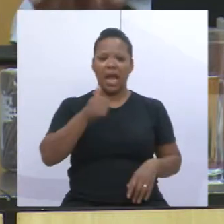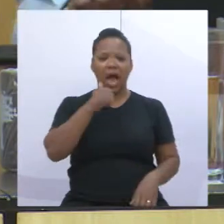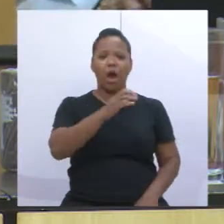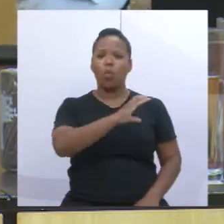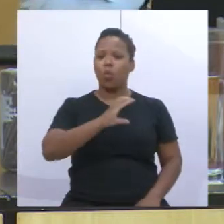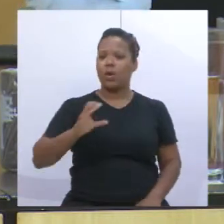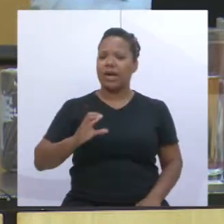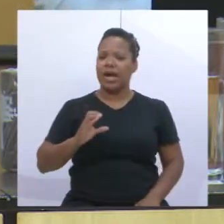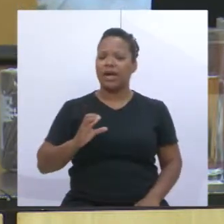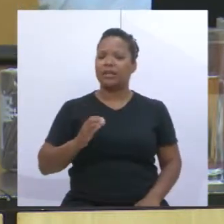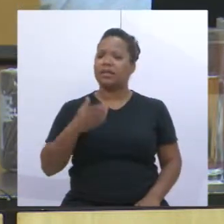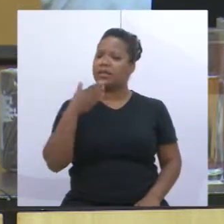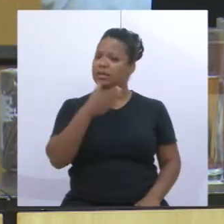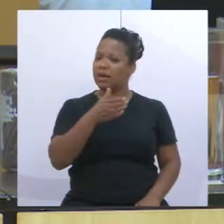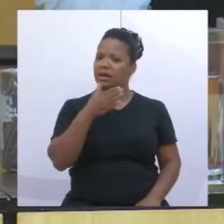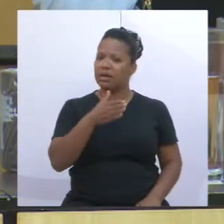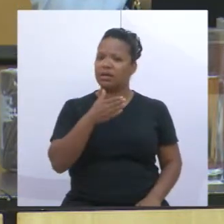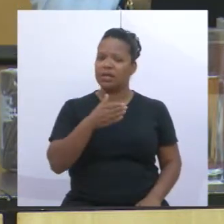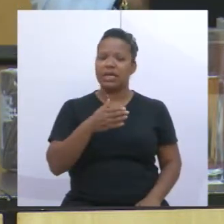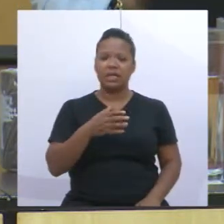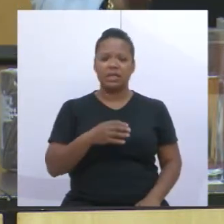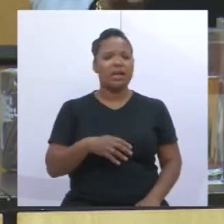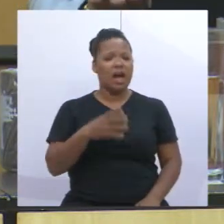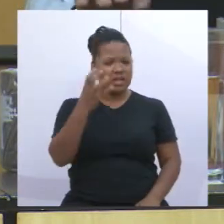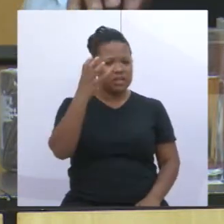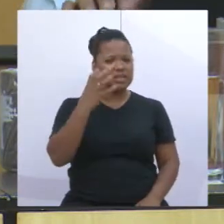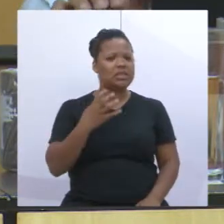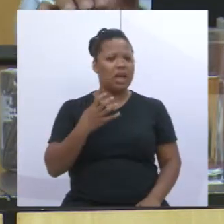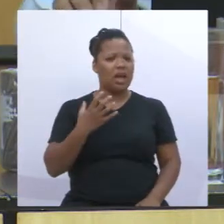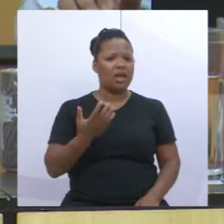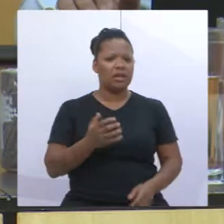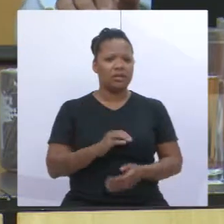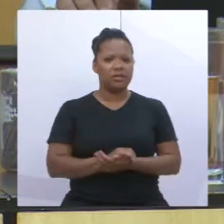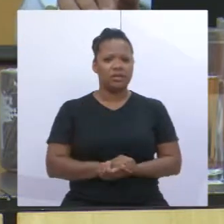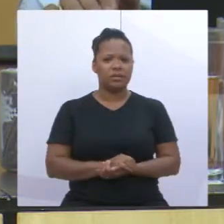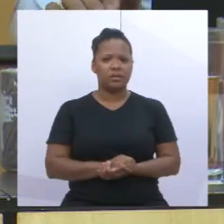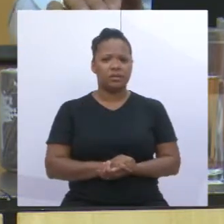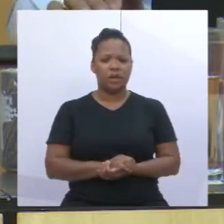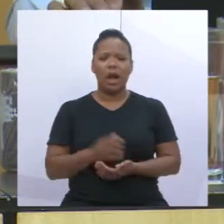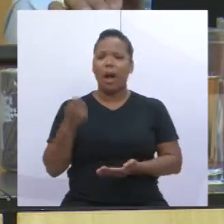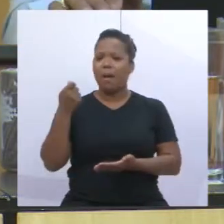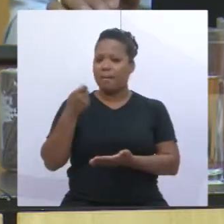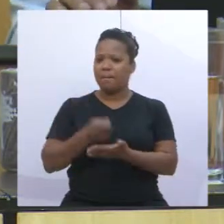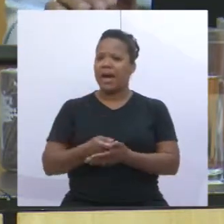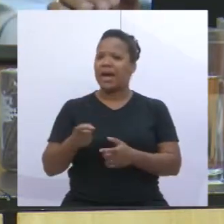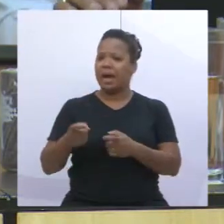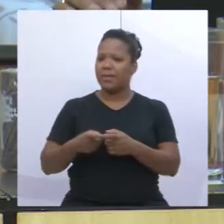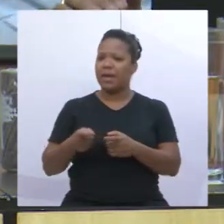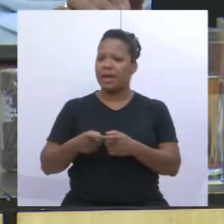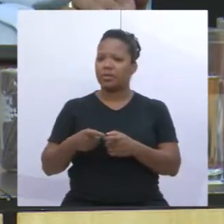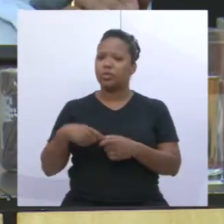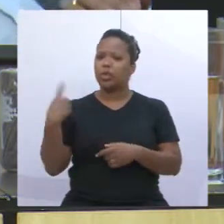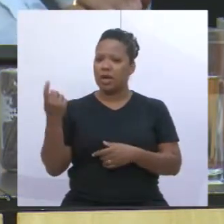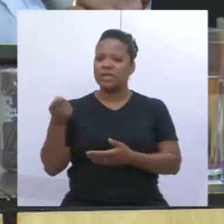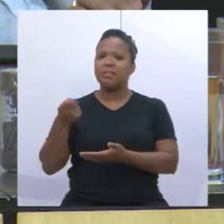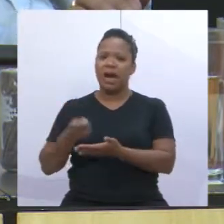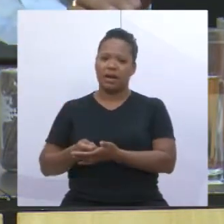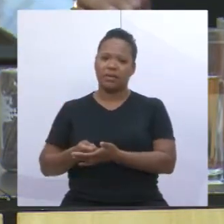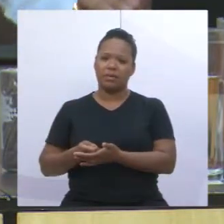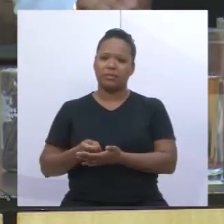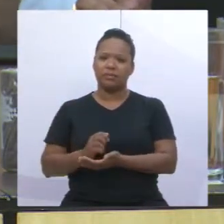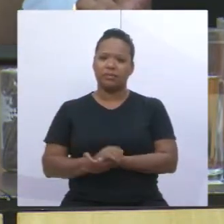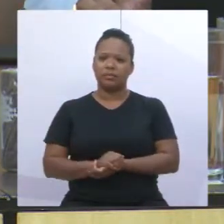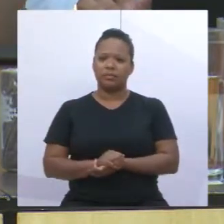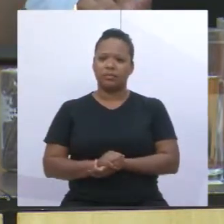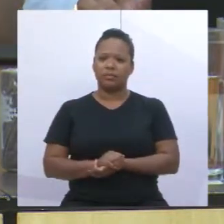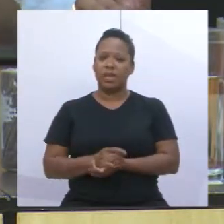fazendo tratamento sério pelo SUS, né? E nós também tivemos que pagar médicos para ela estar passando. Mas nem por